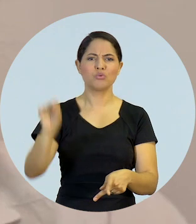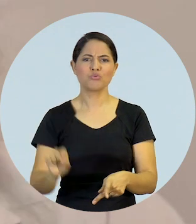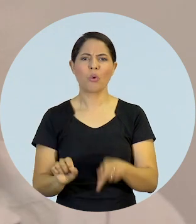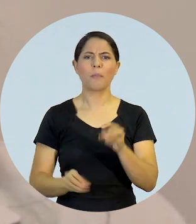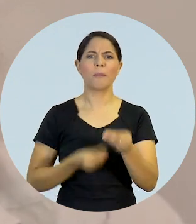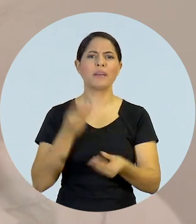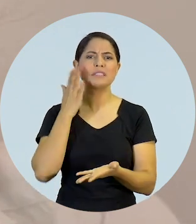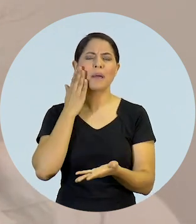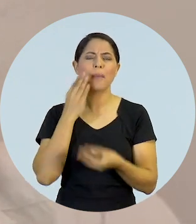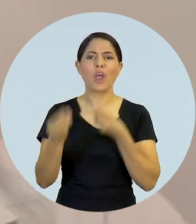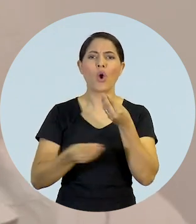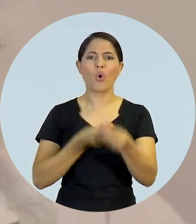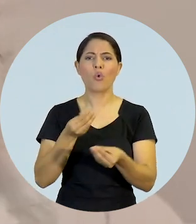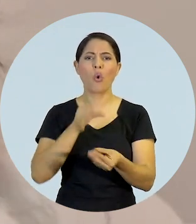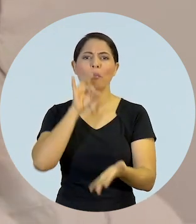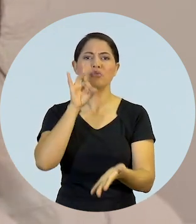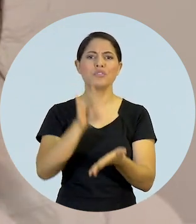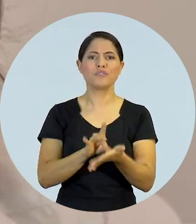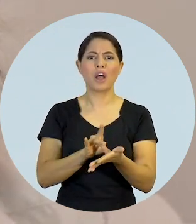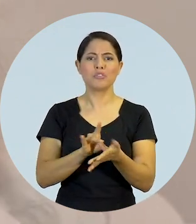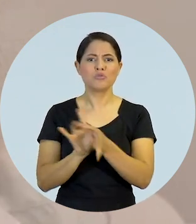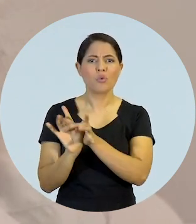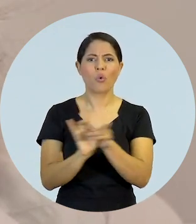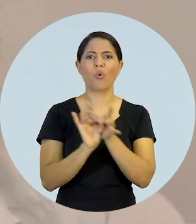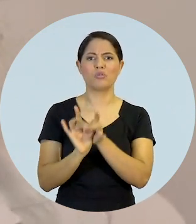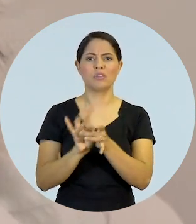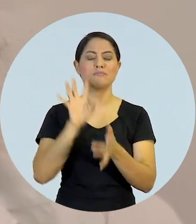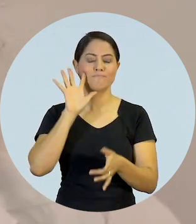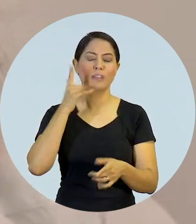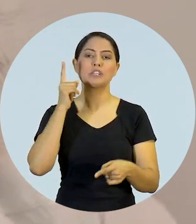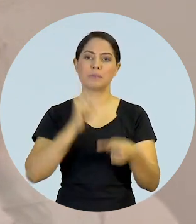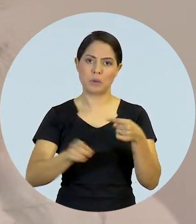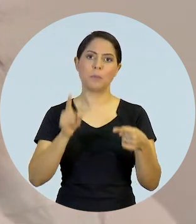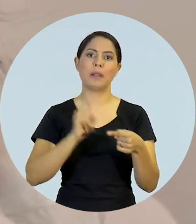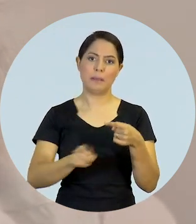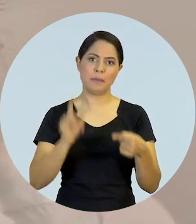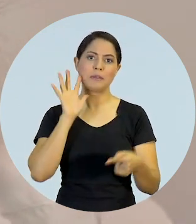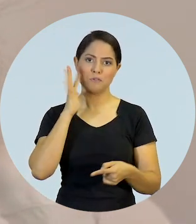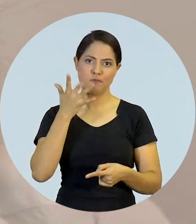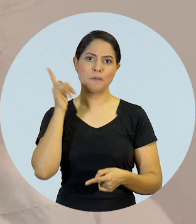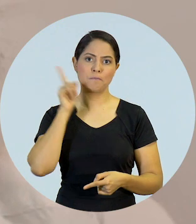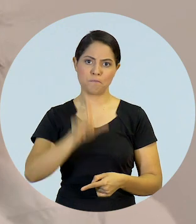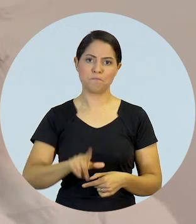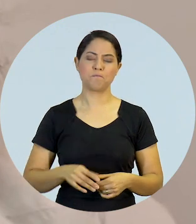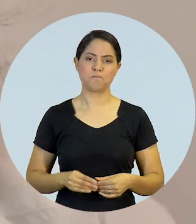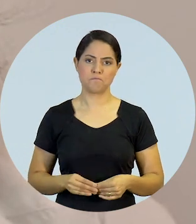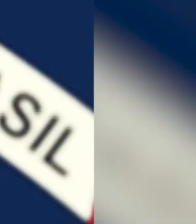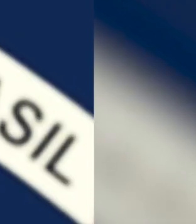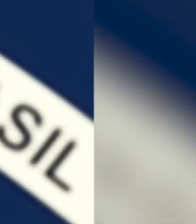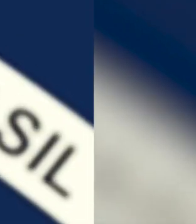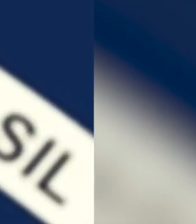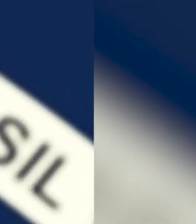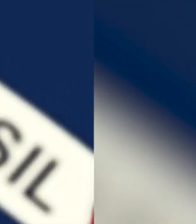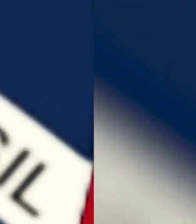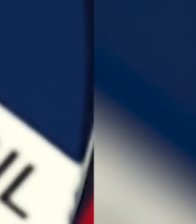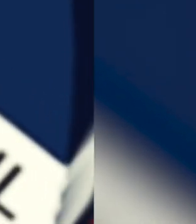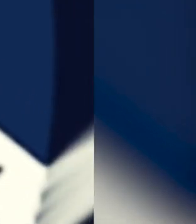atuar numa grande corrente para que efetivamente consigamos resolver este gravíssimo problema ambiental.